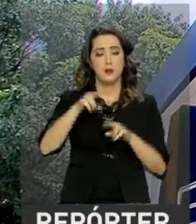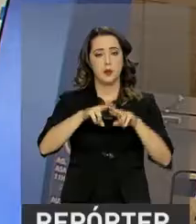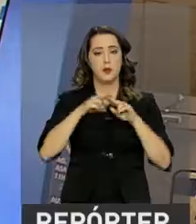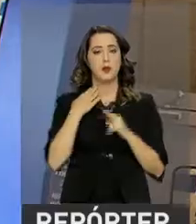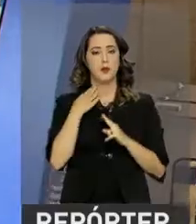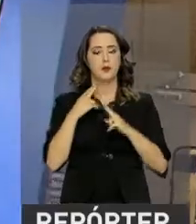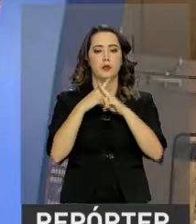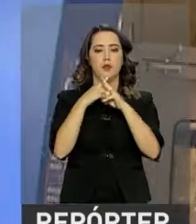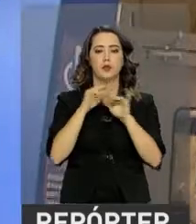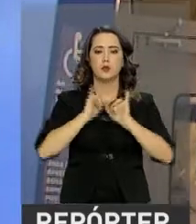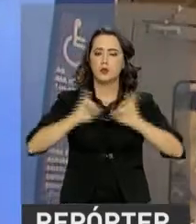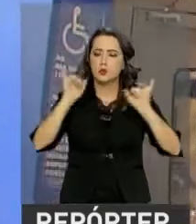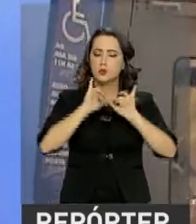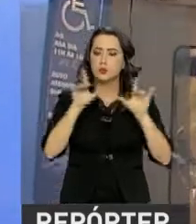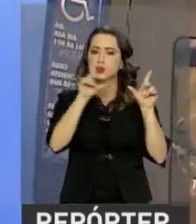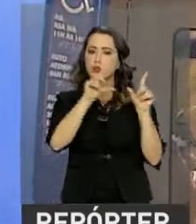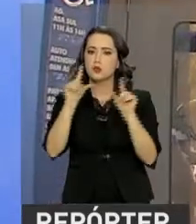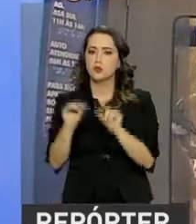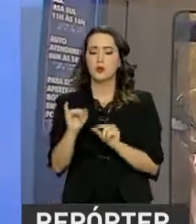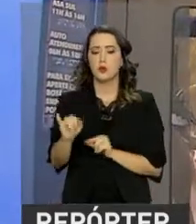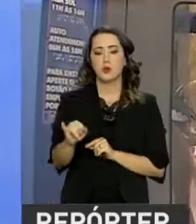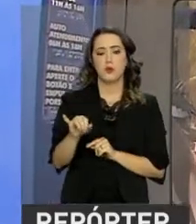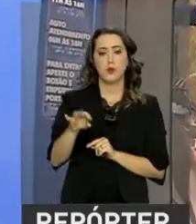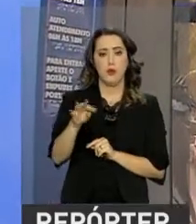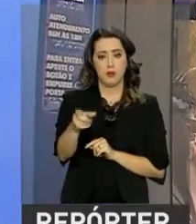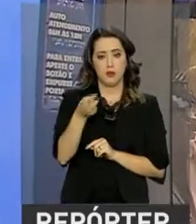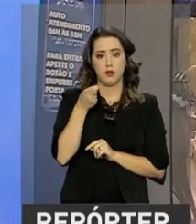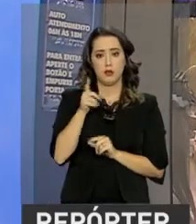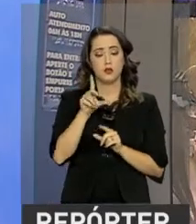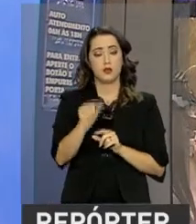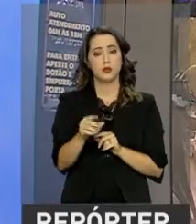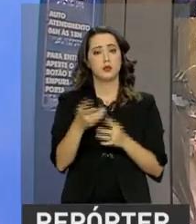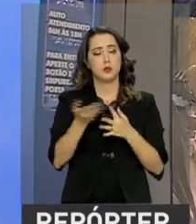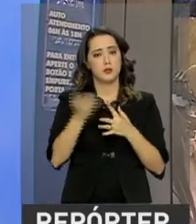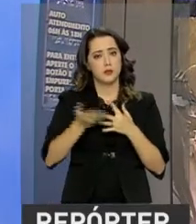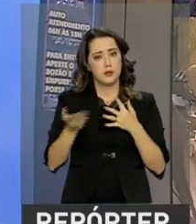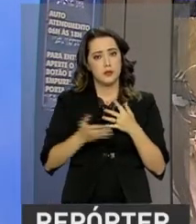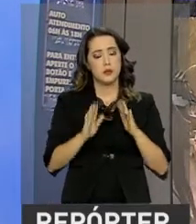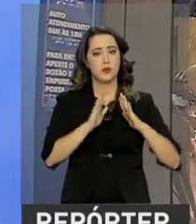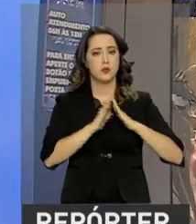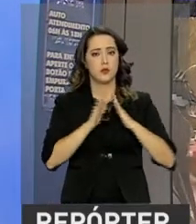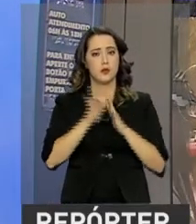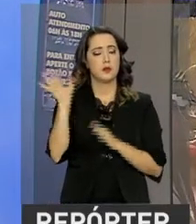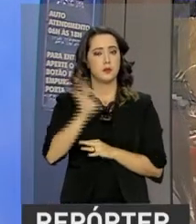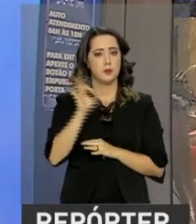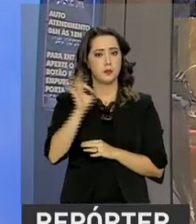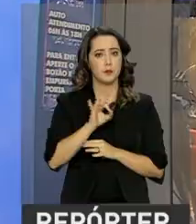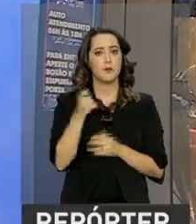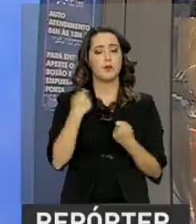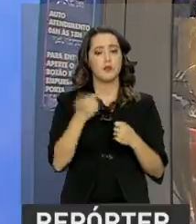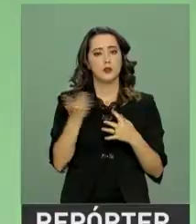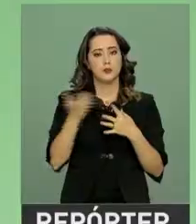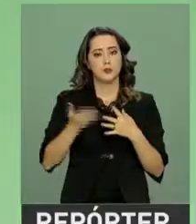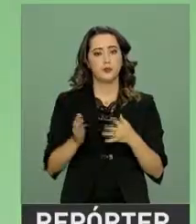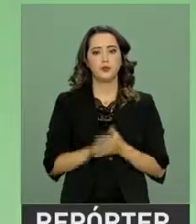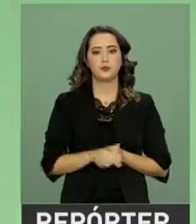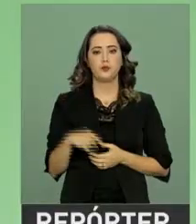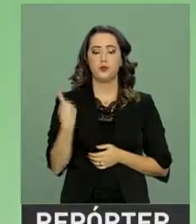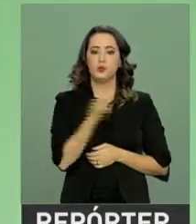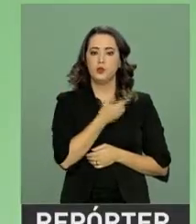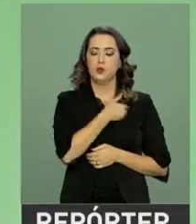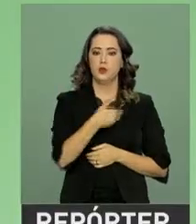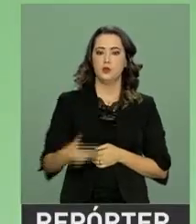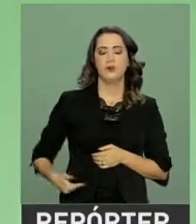o banco reduziu as taxas para financiamento de moradias e aumentou o percentual a ser financiado nosso